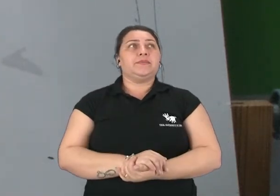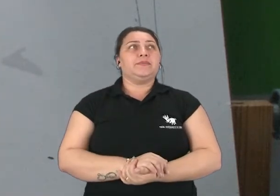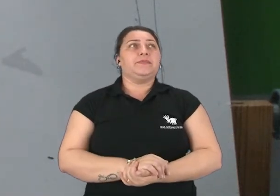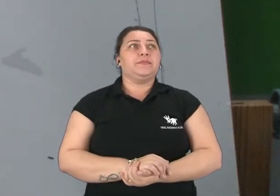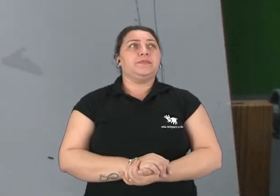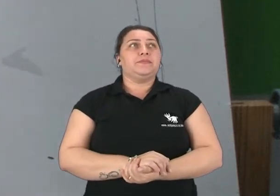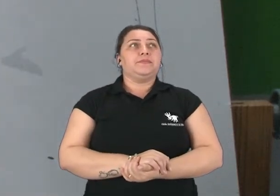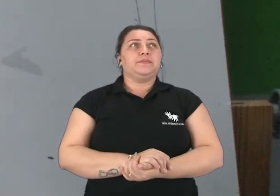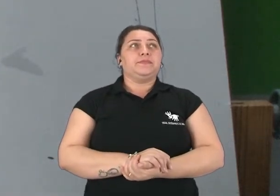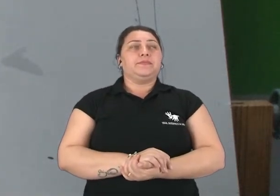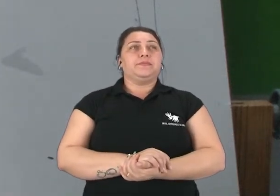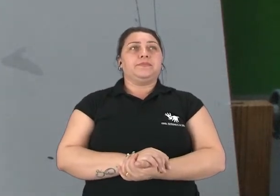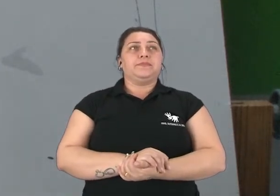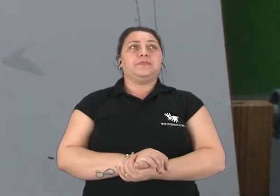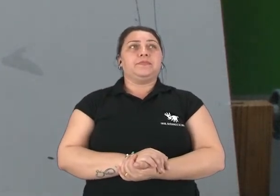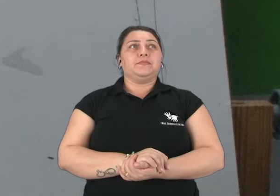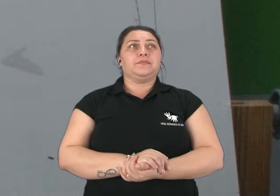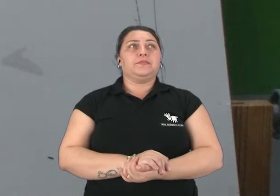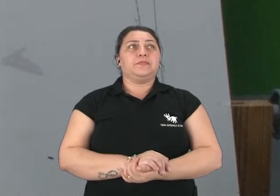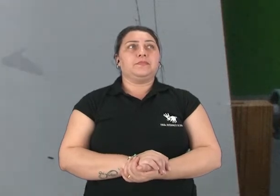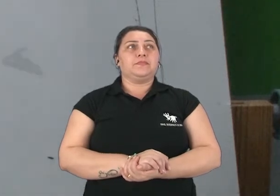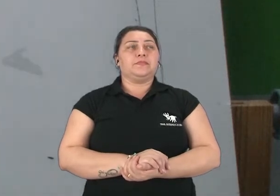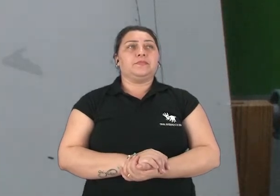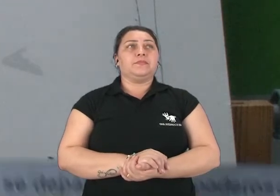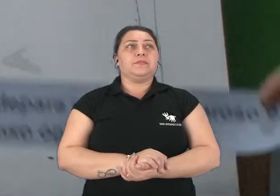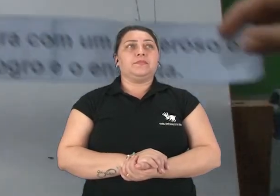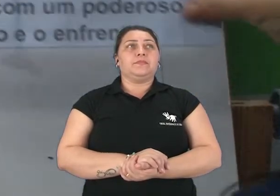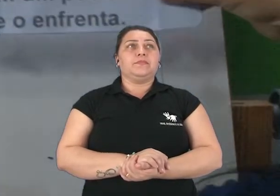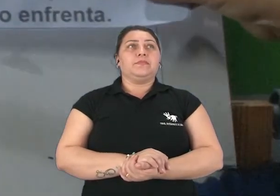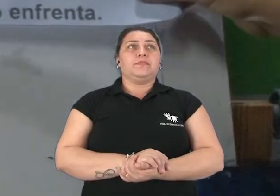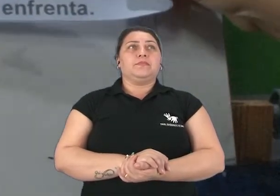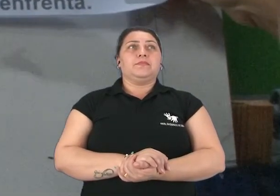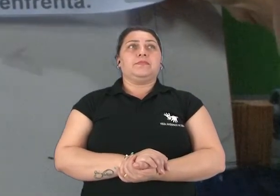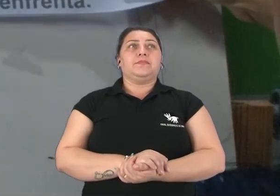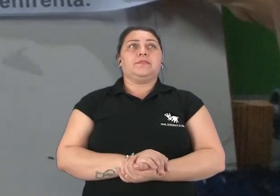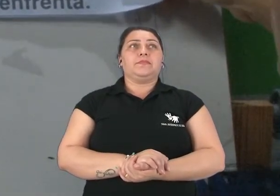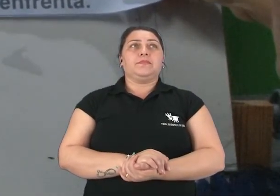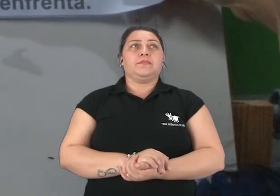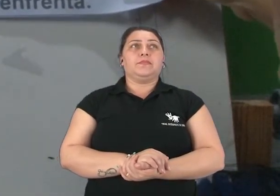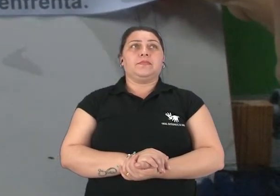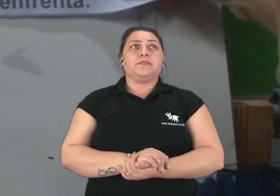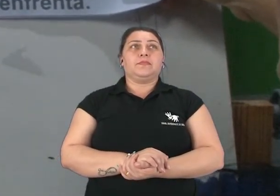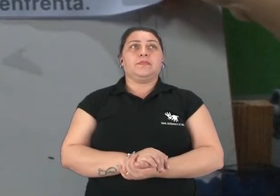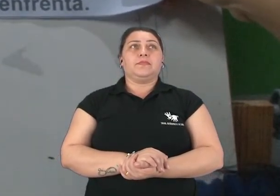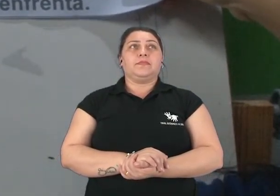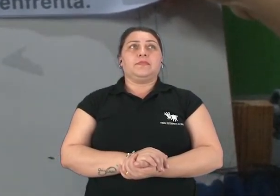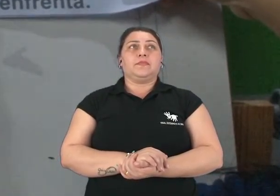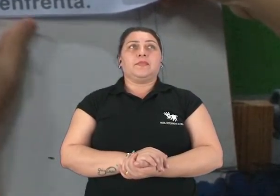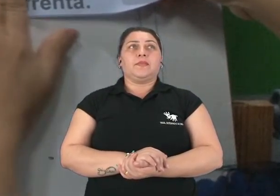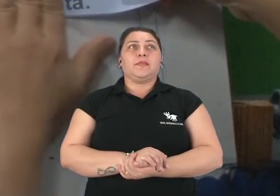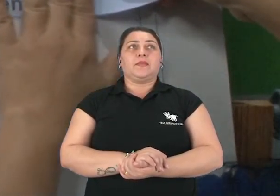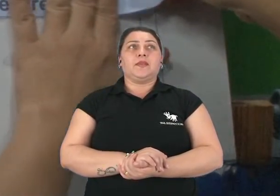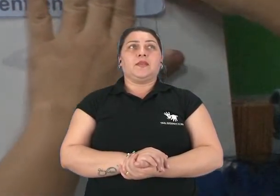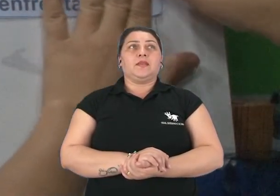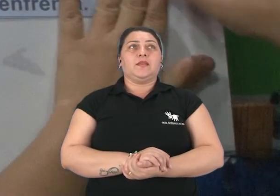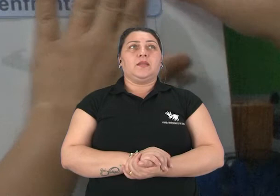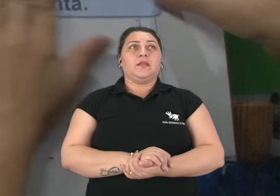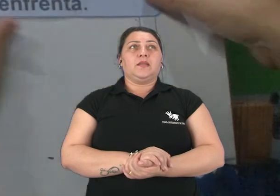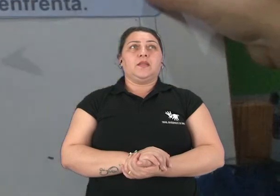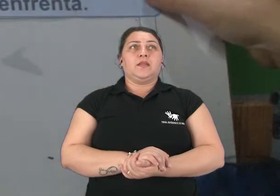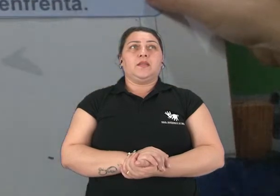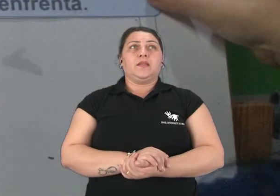quer quando o gato faz o quê é um aumento de maior tensão